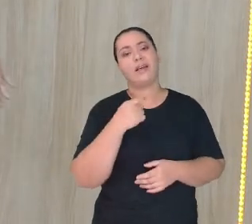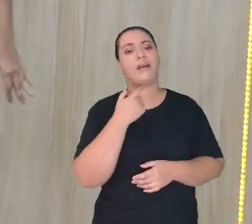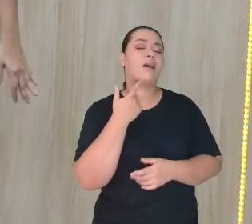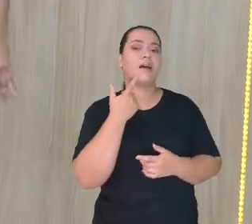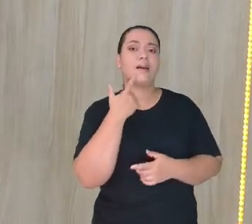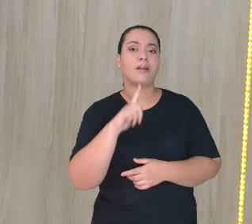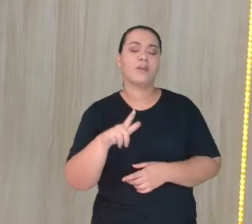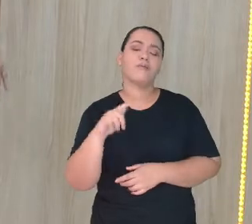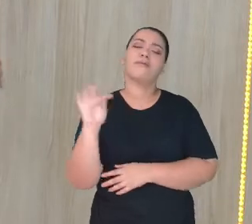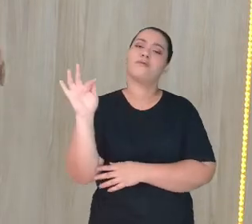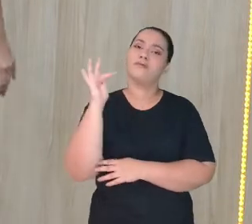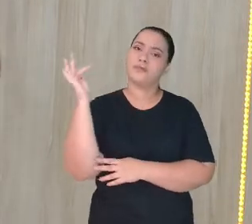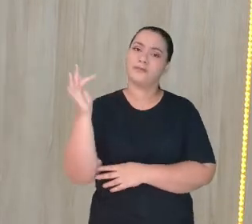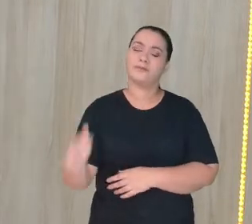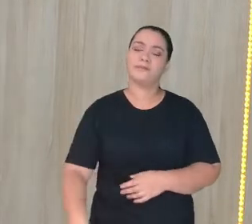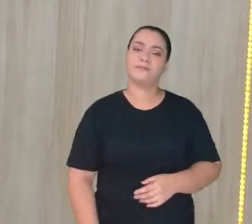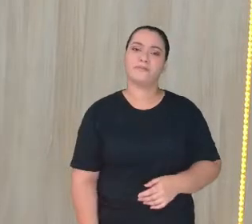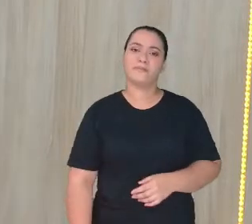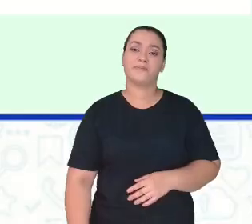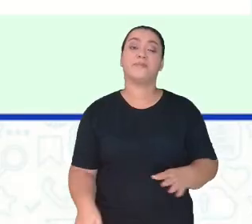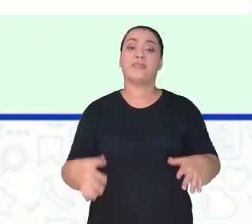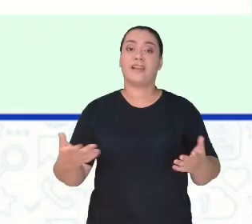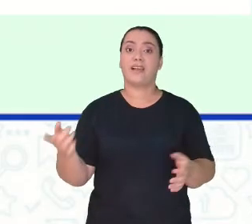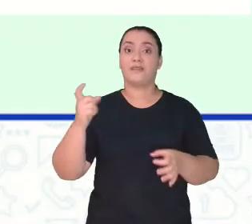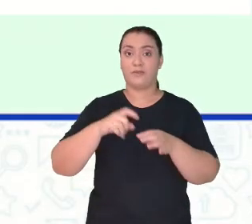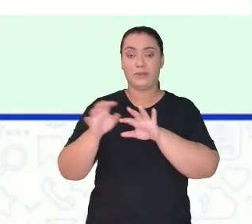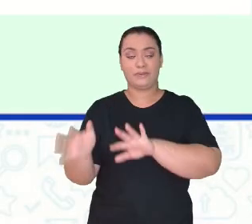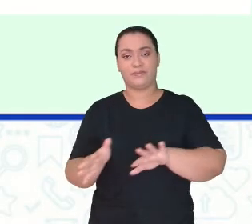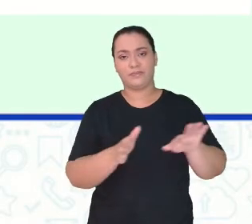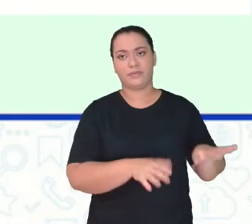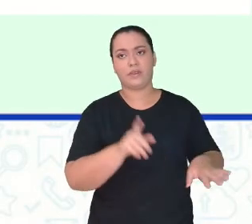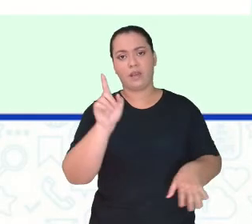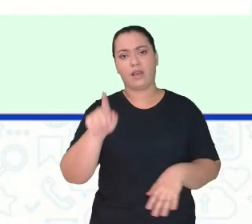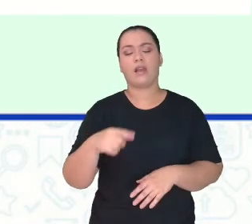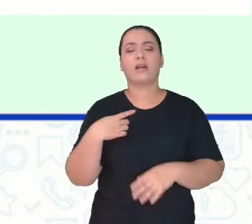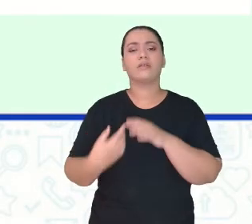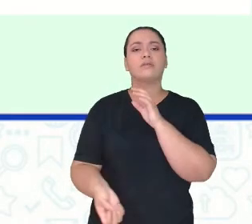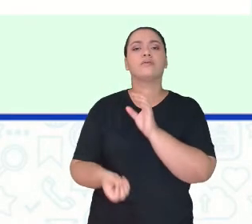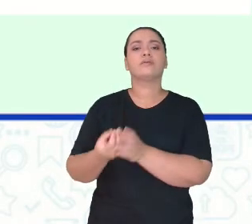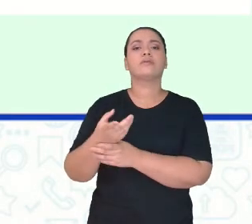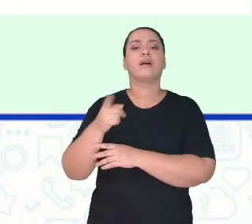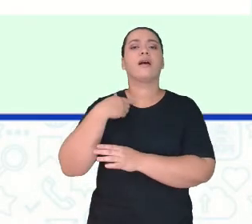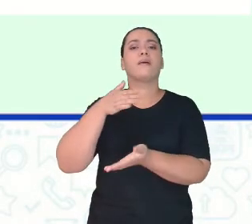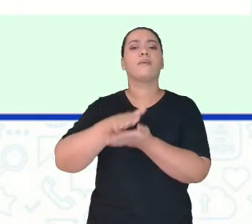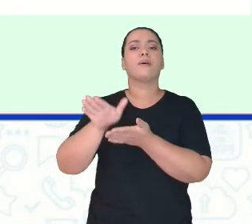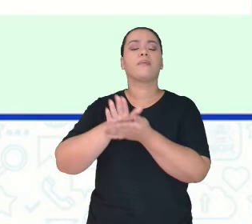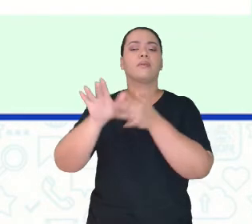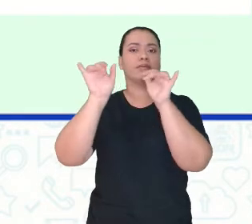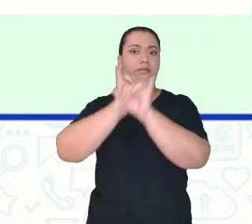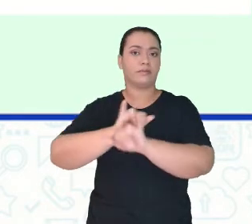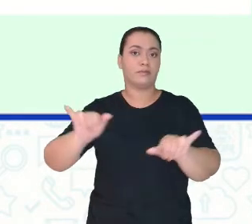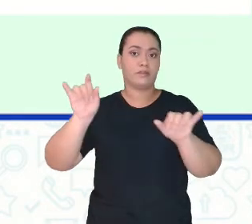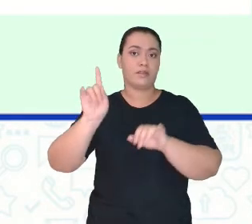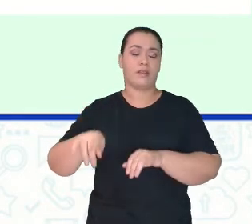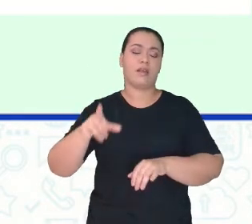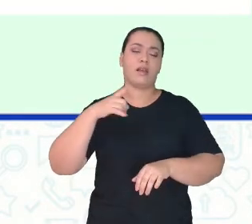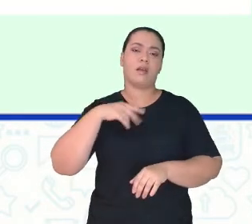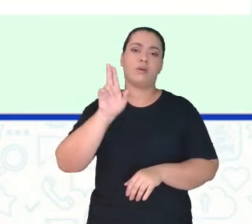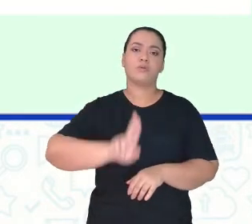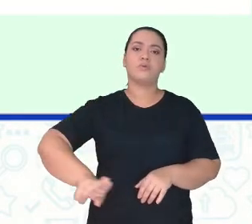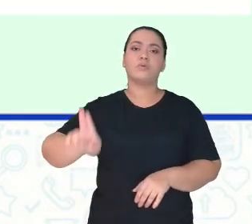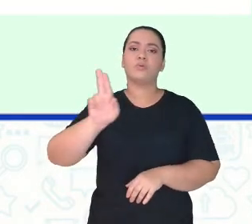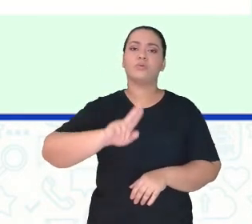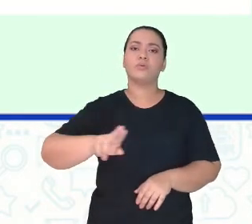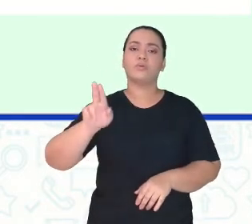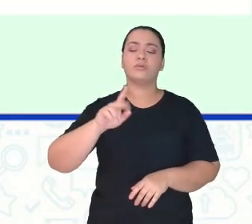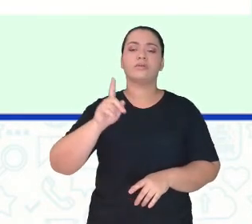Cadê? Pronto. O folder, voltando, surgiu nos meios de comunicação e publicidade, como um artefato utilizado